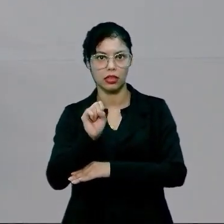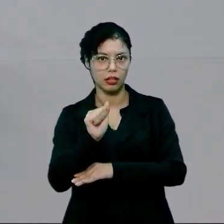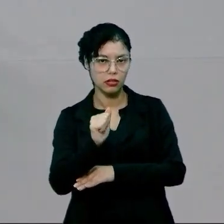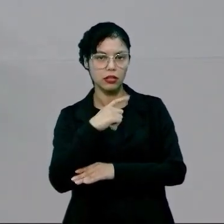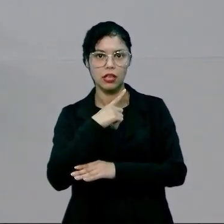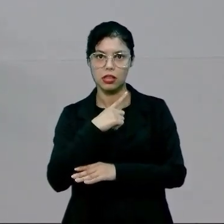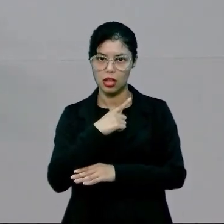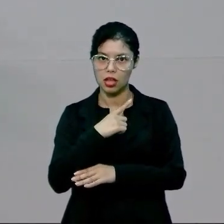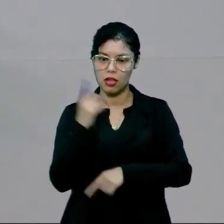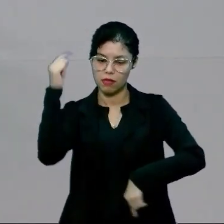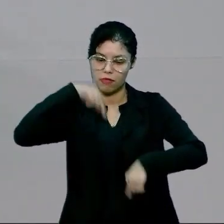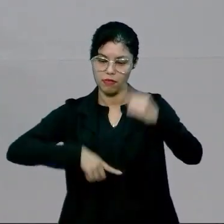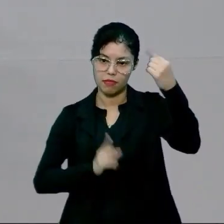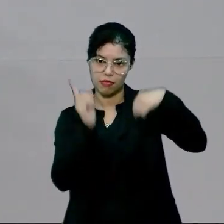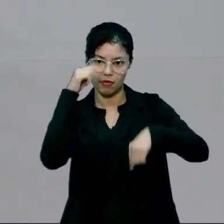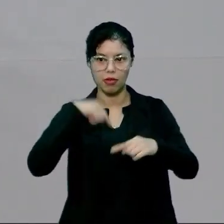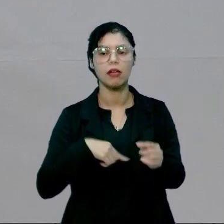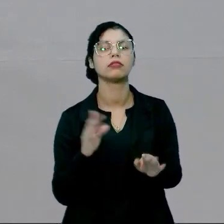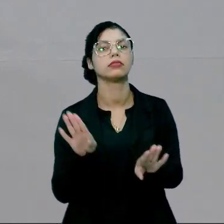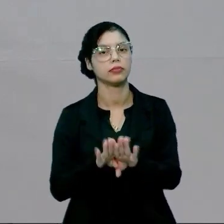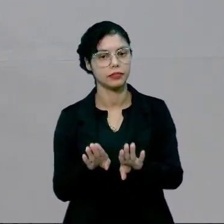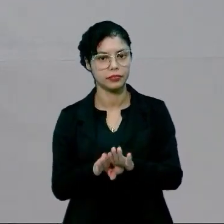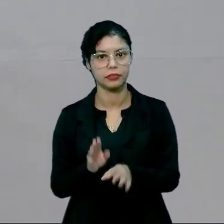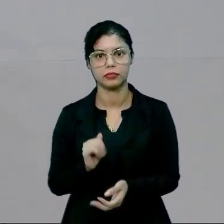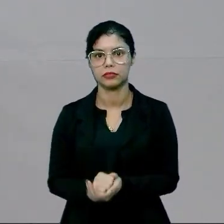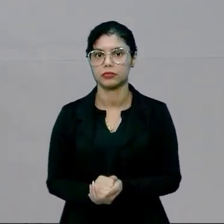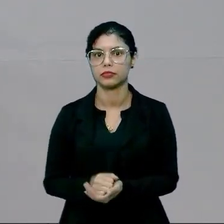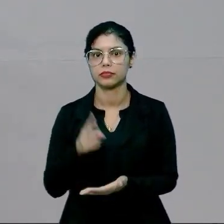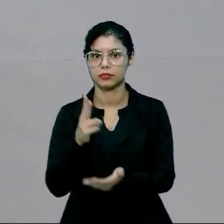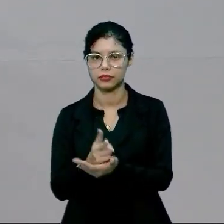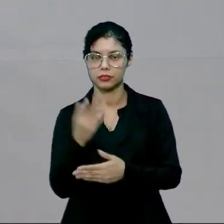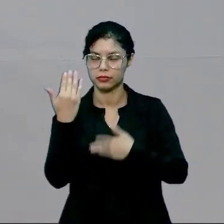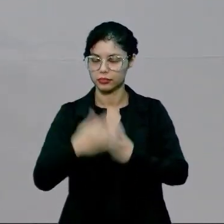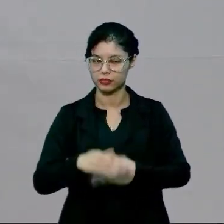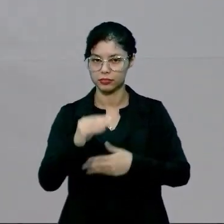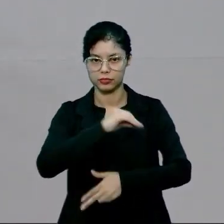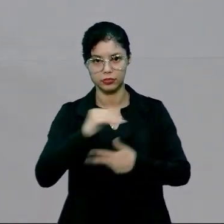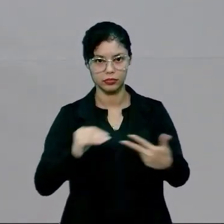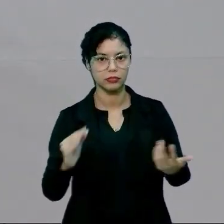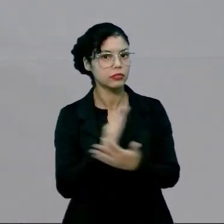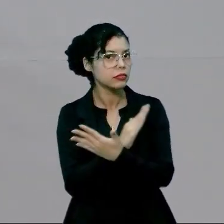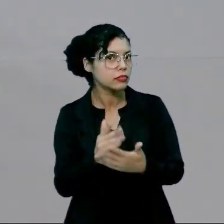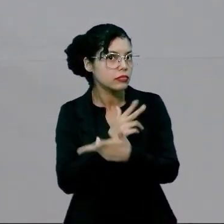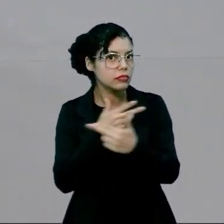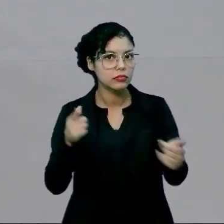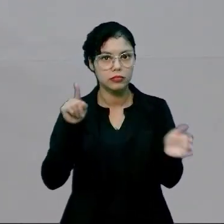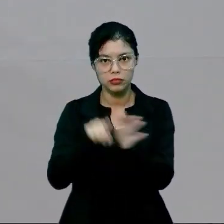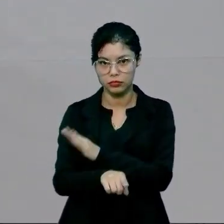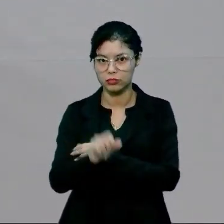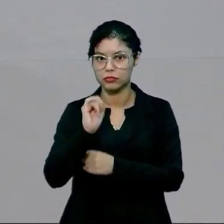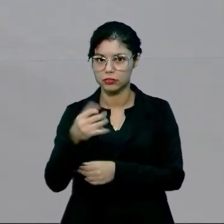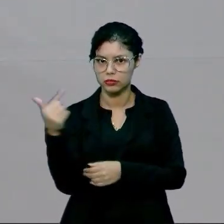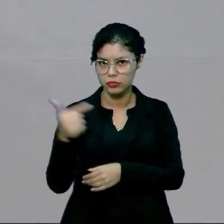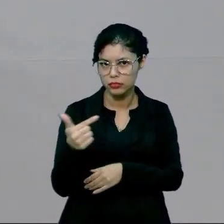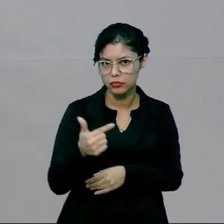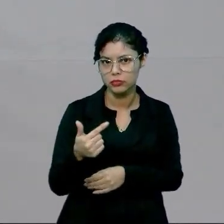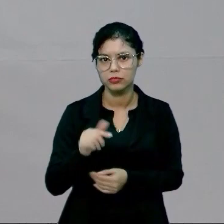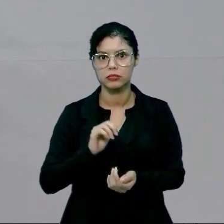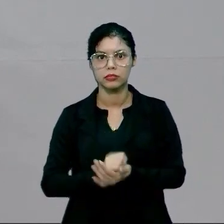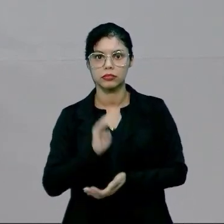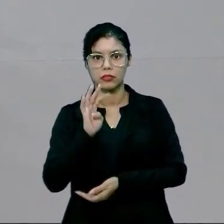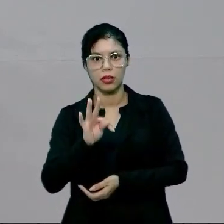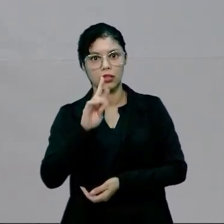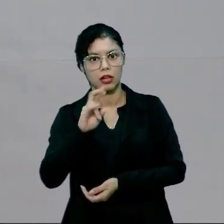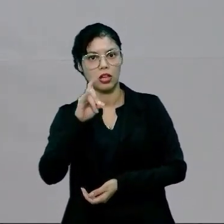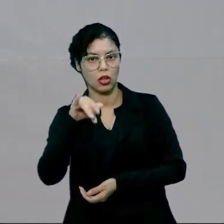Então, as Bryophytes, ela não entra nesse grupo. Então, se vier alguma prova de Enem, alguma questão que fala assim, segundo as